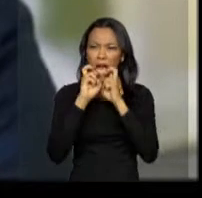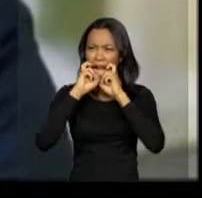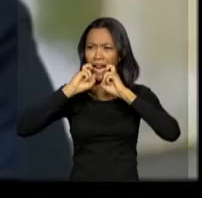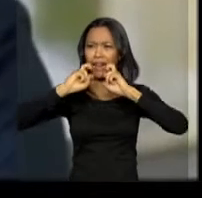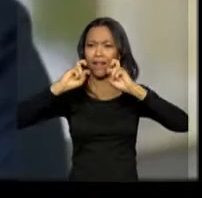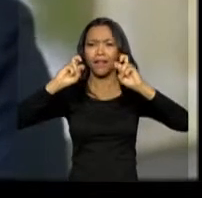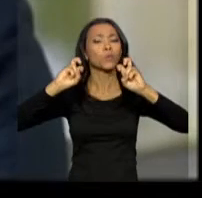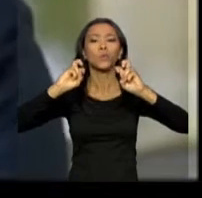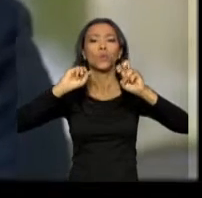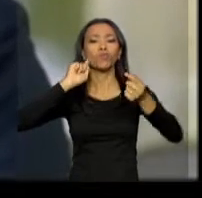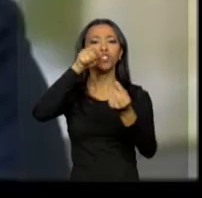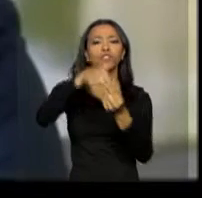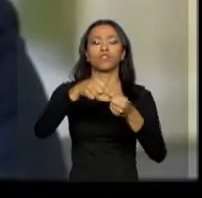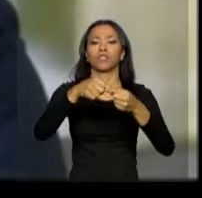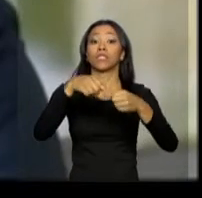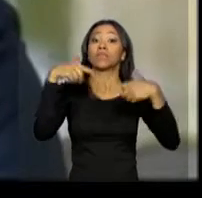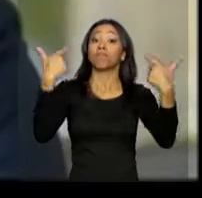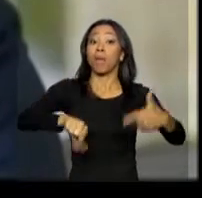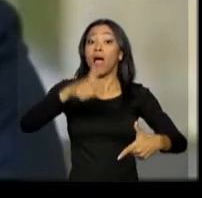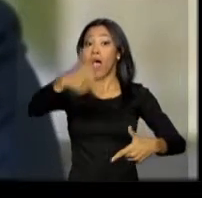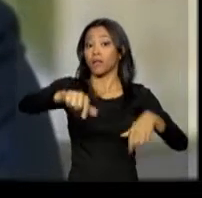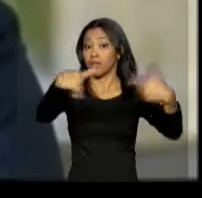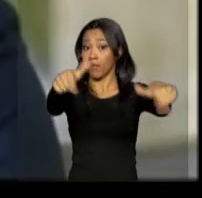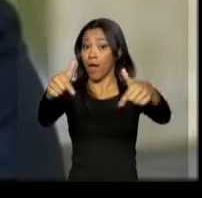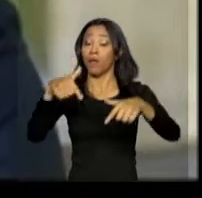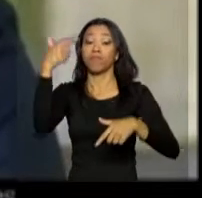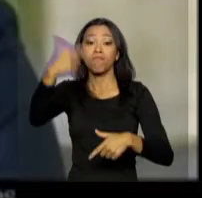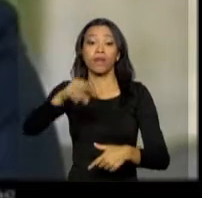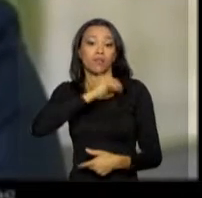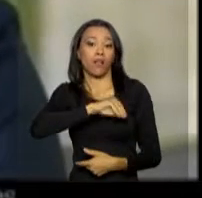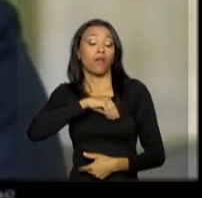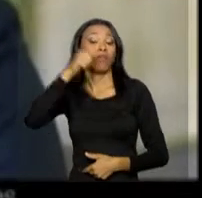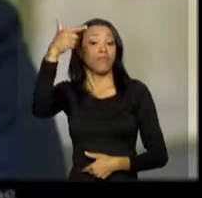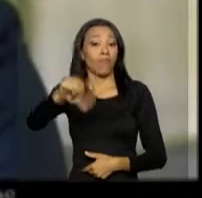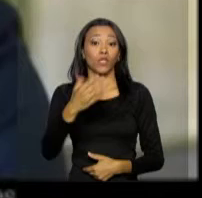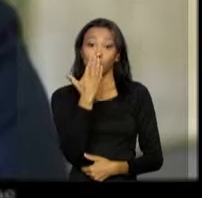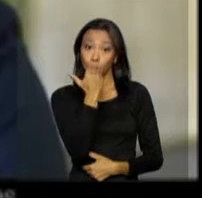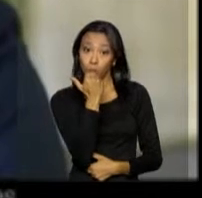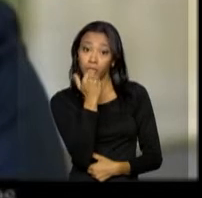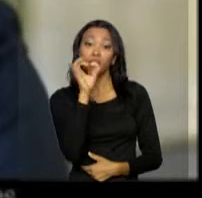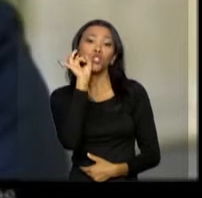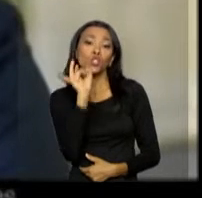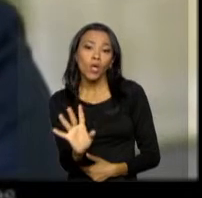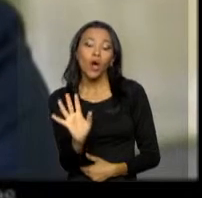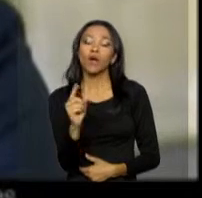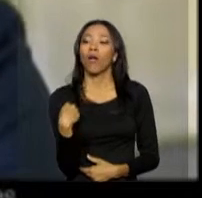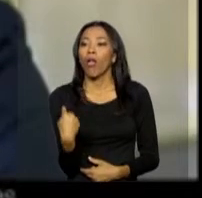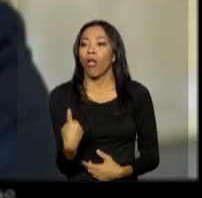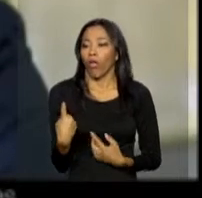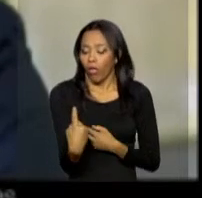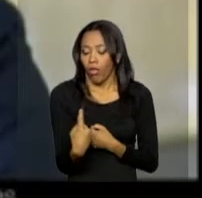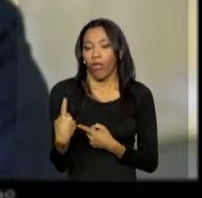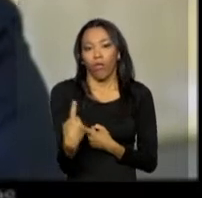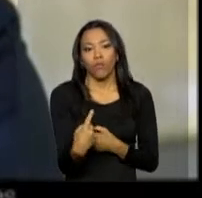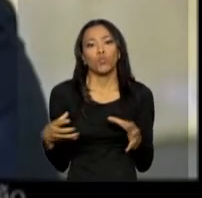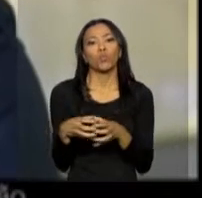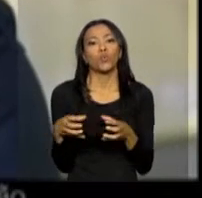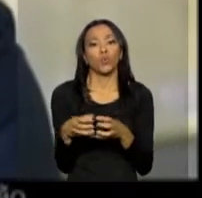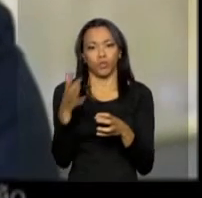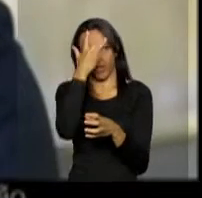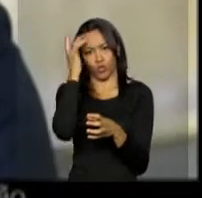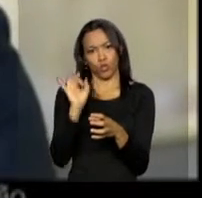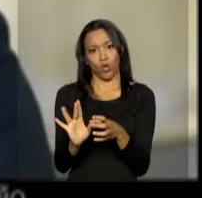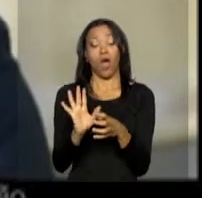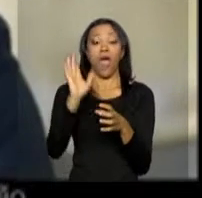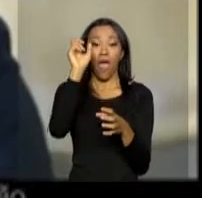mais emprego, mais salário e mais comida deixou de ser um grito solitário dos trabalhadores para